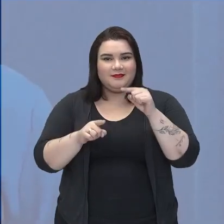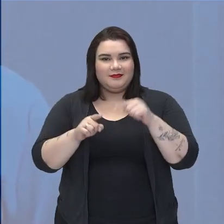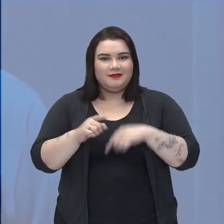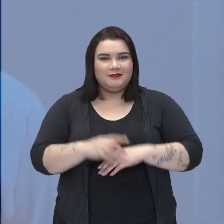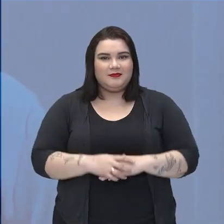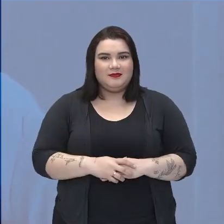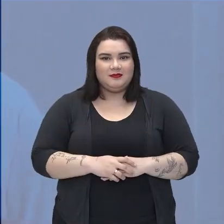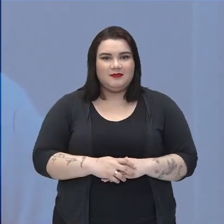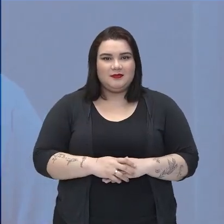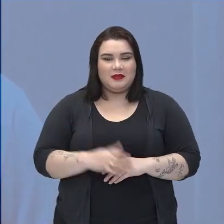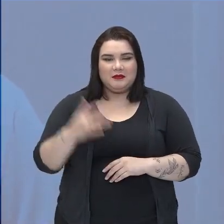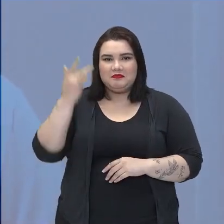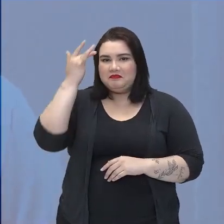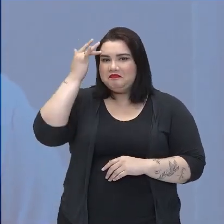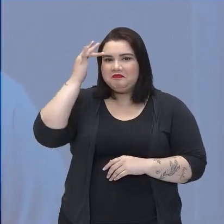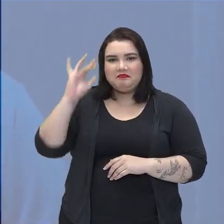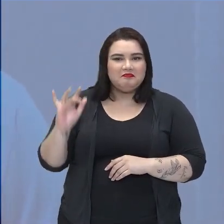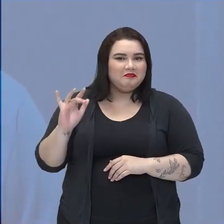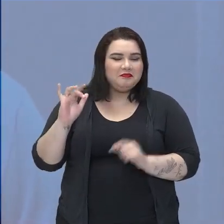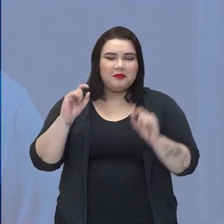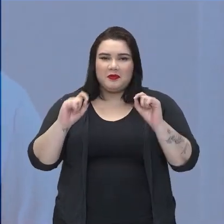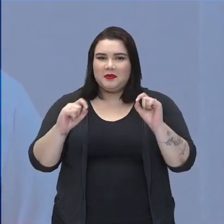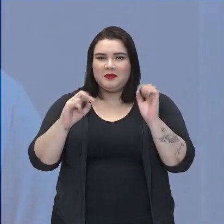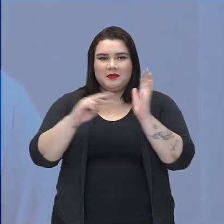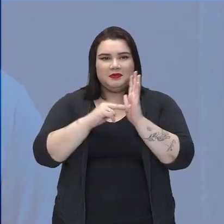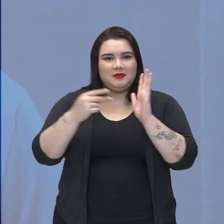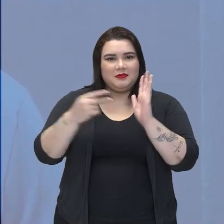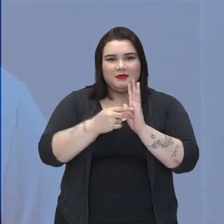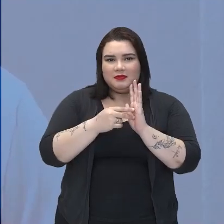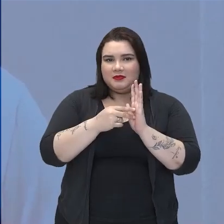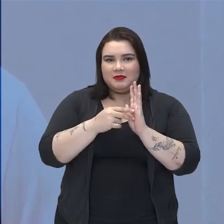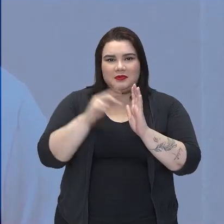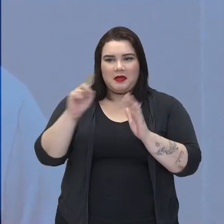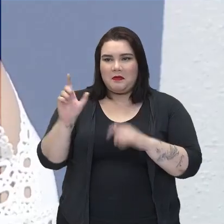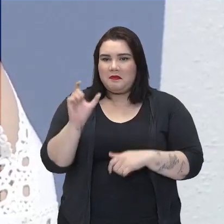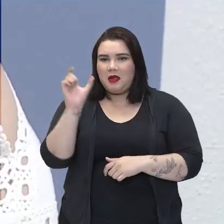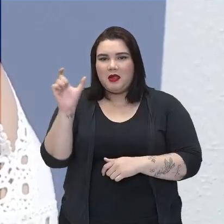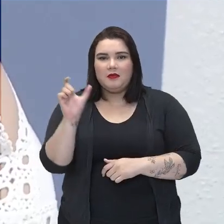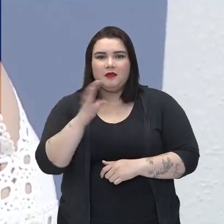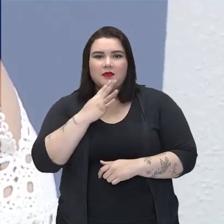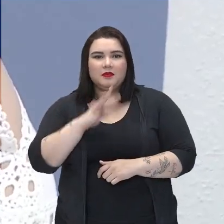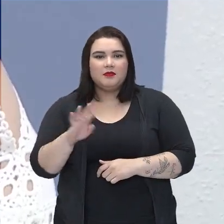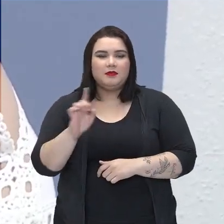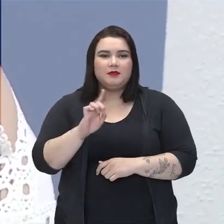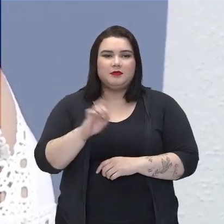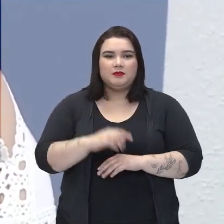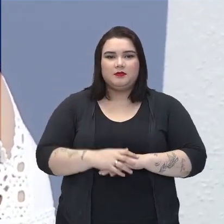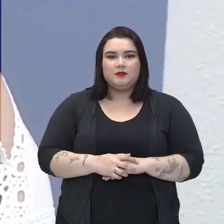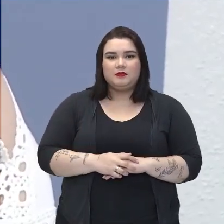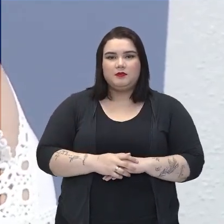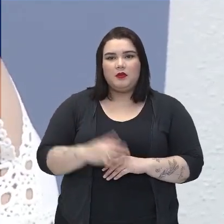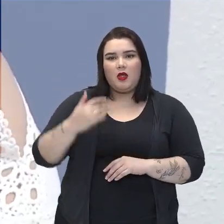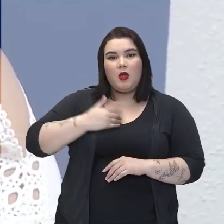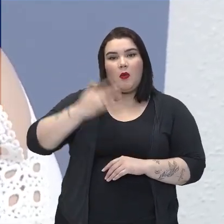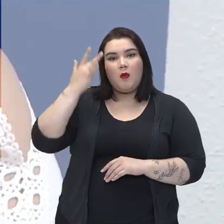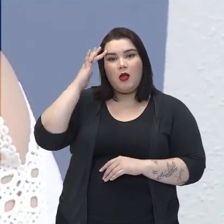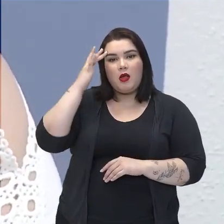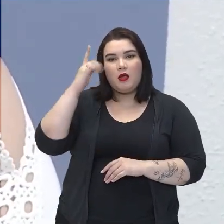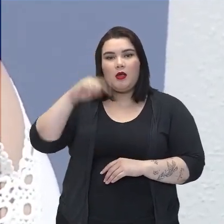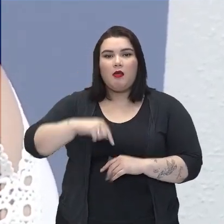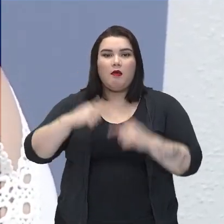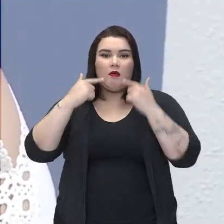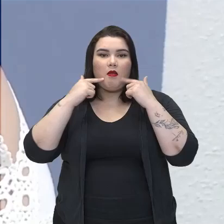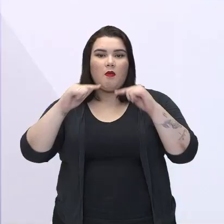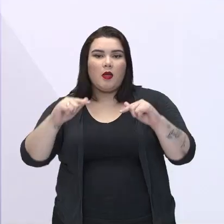Eu não faço a mínima ideia do que seria clickbait. Nunca ouvi falar no termo. Eu acredito que seja uma linguagem